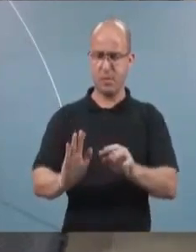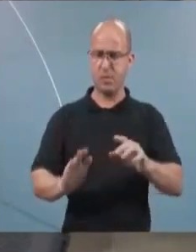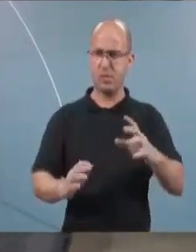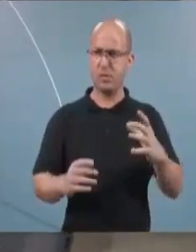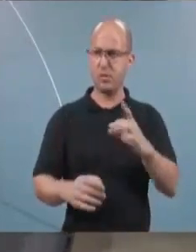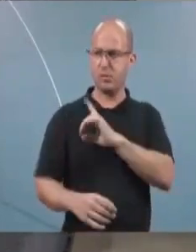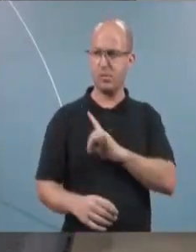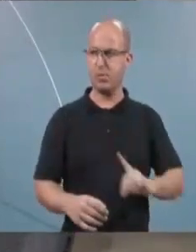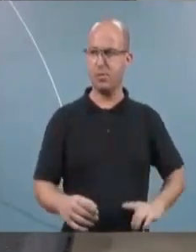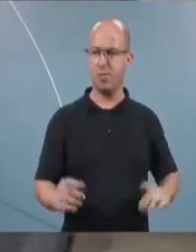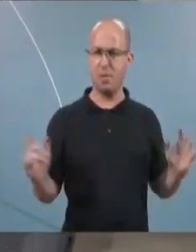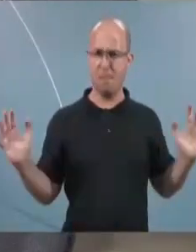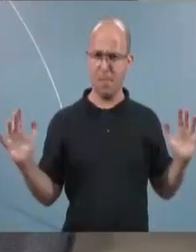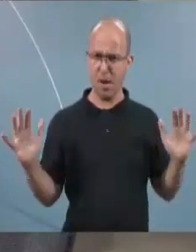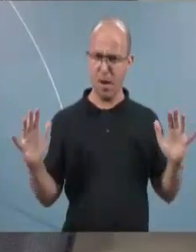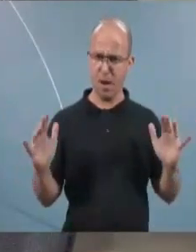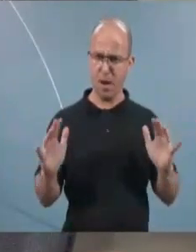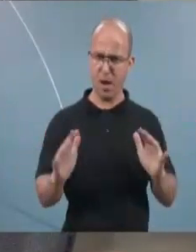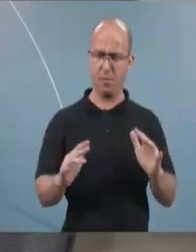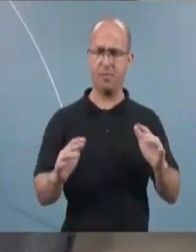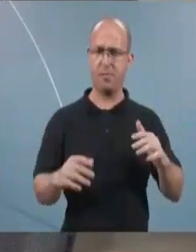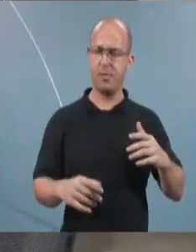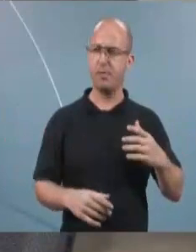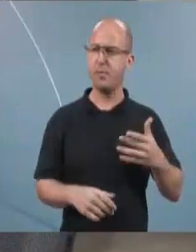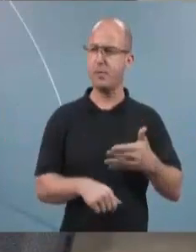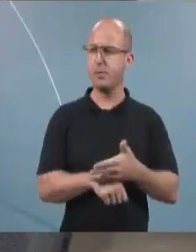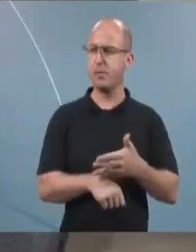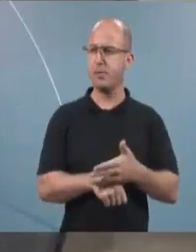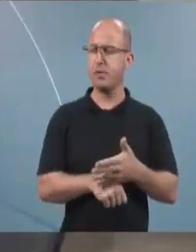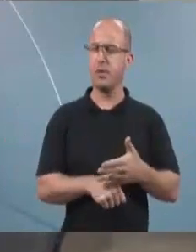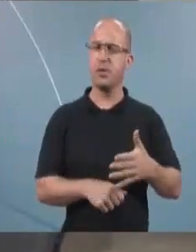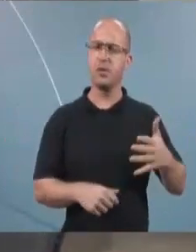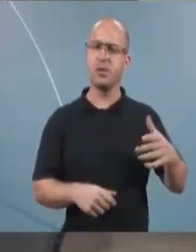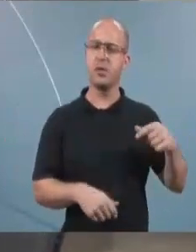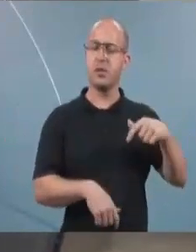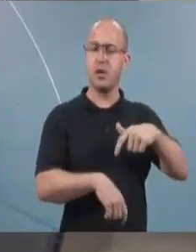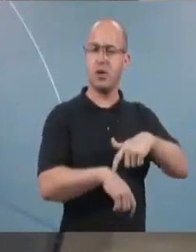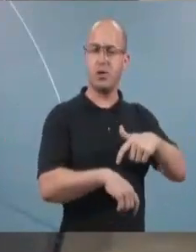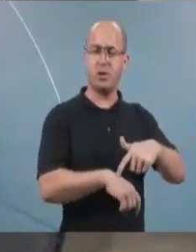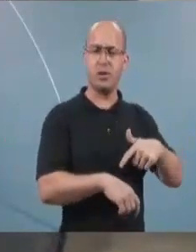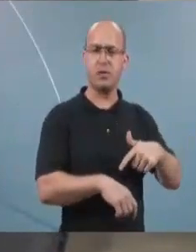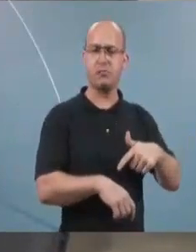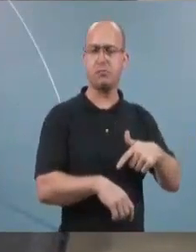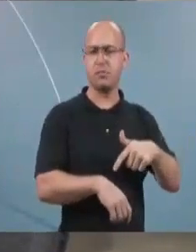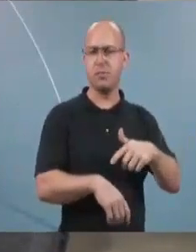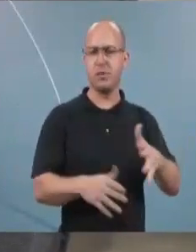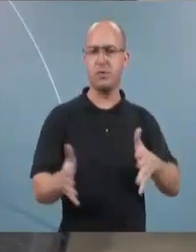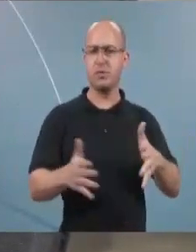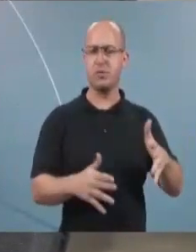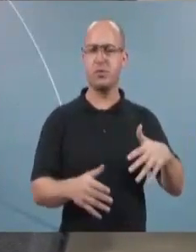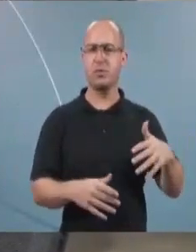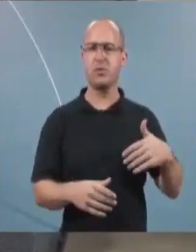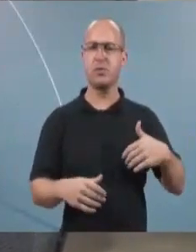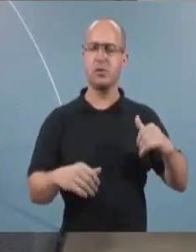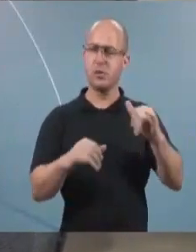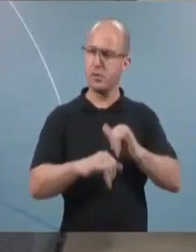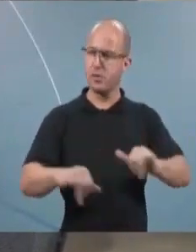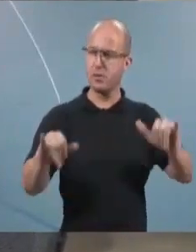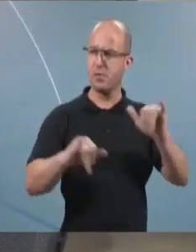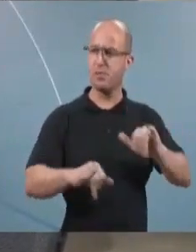deputado tá lá dentro na época da campanha vão todo para dentro dos assentamentos